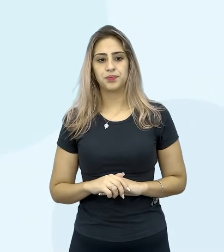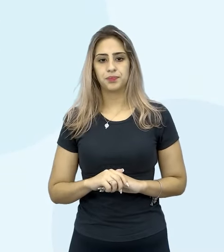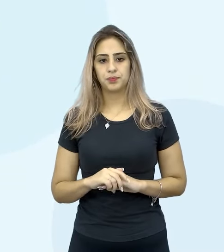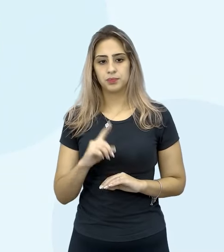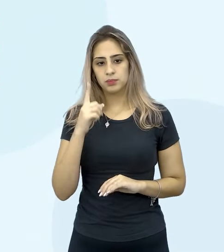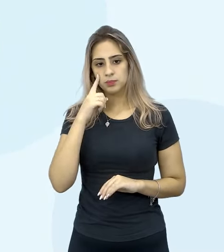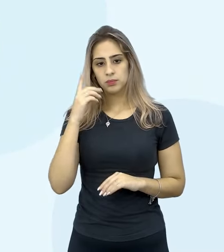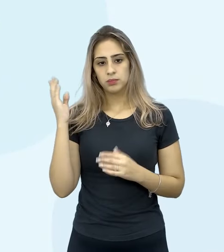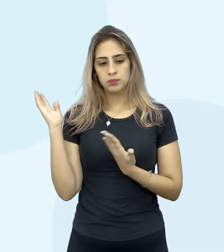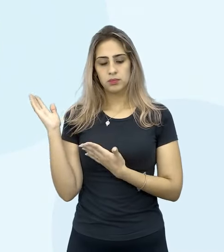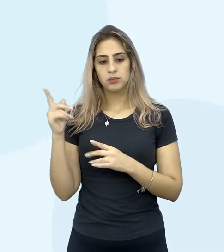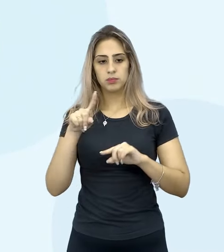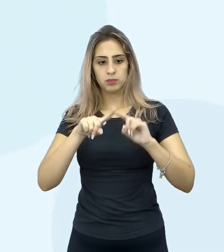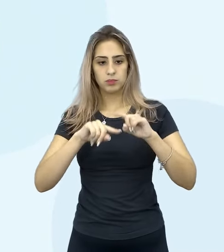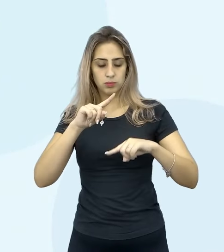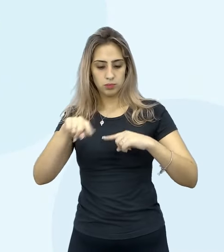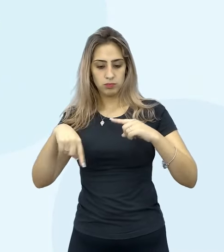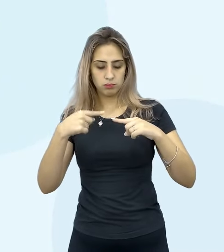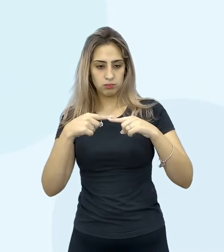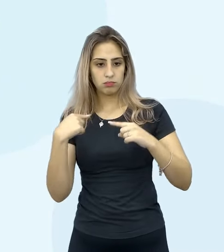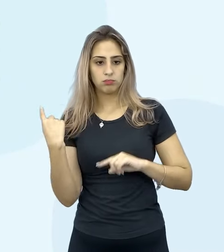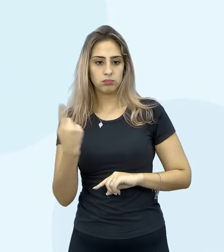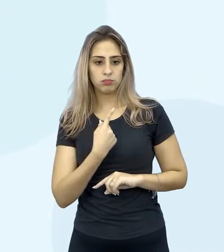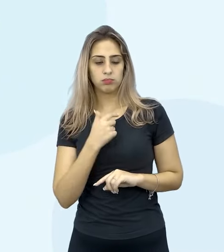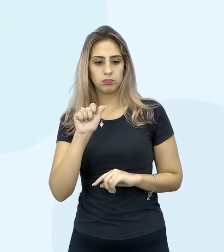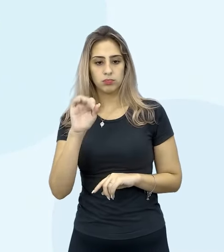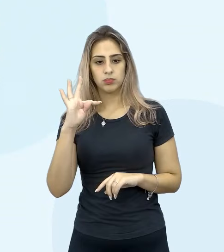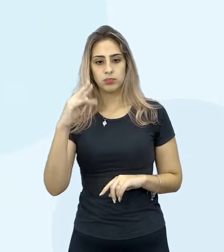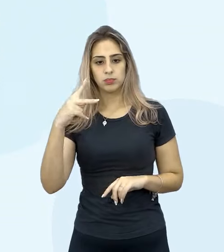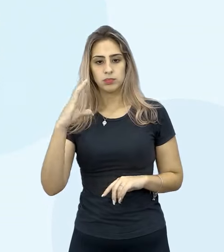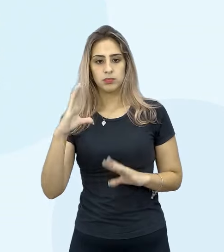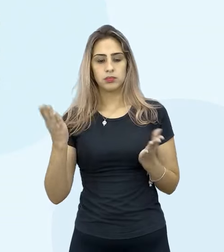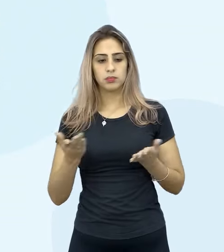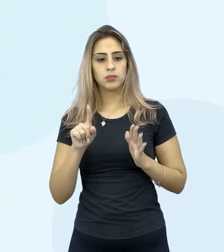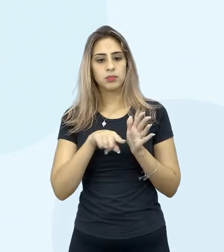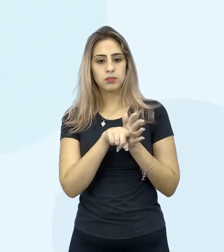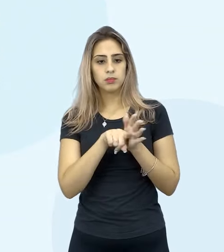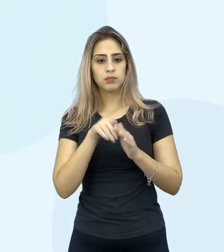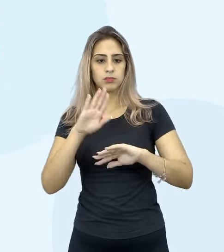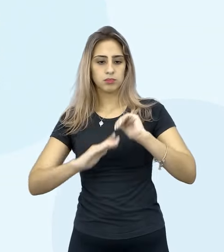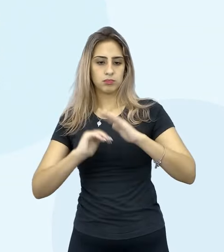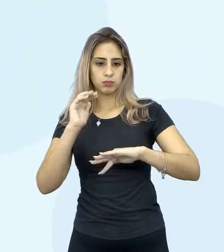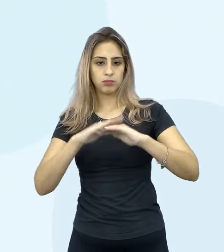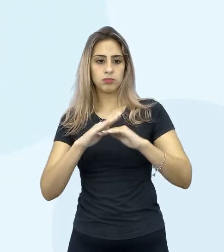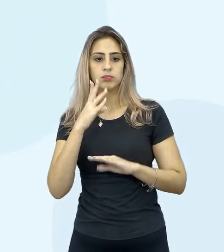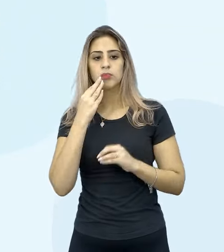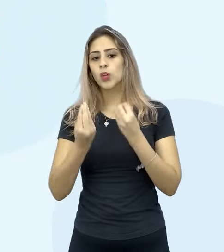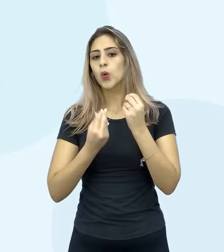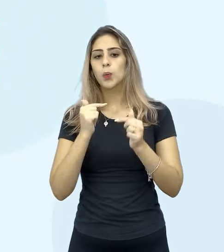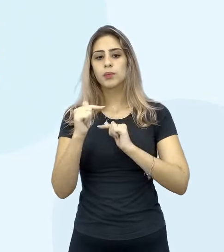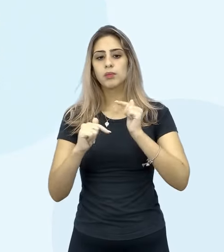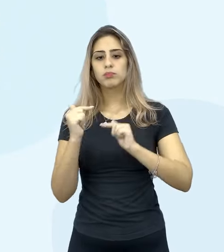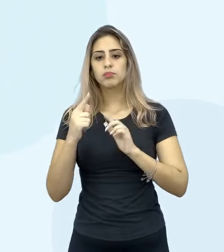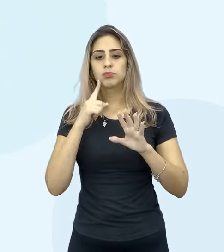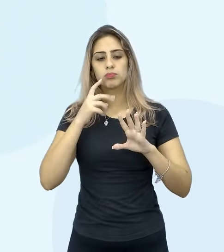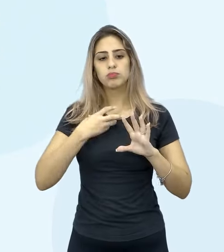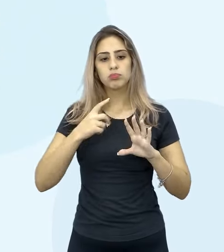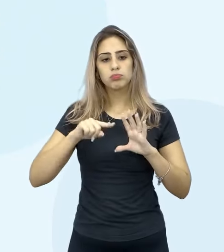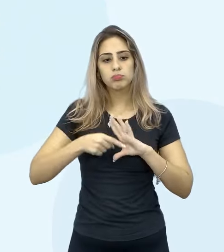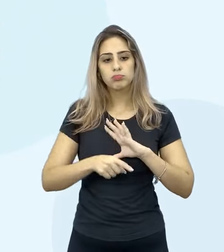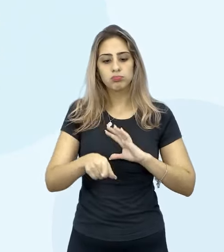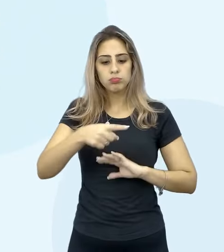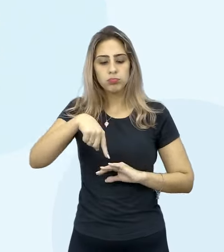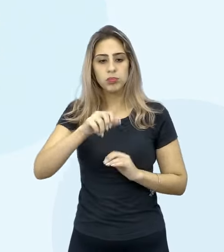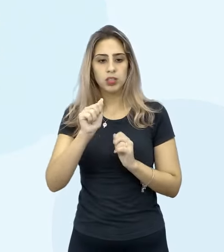favor. Os objetivos do nosso ATPC hoje é analisar as habilidades e como trabalhar de modo a